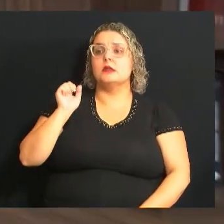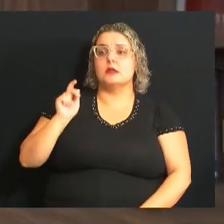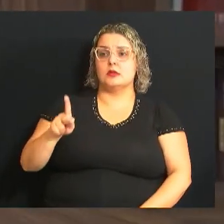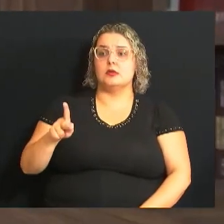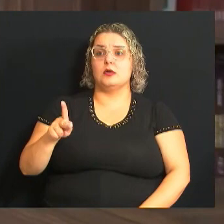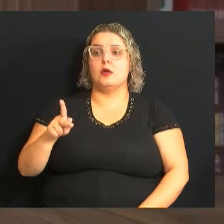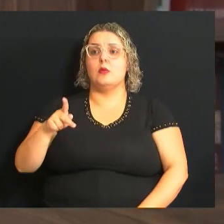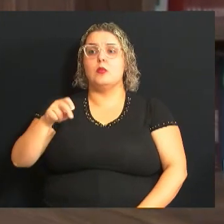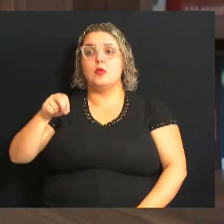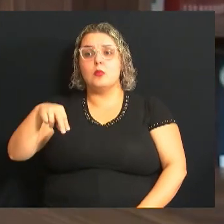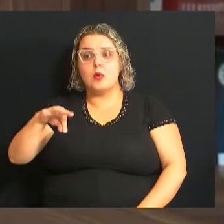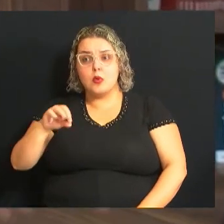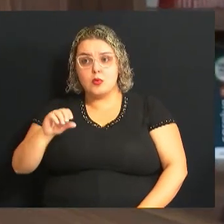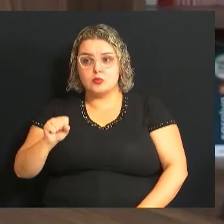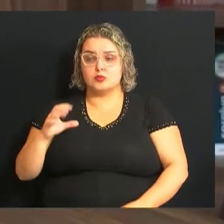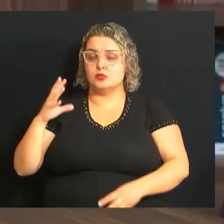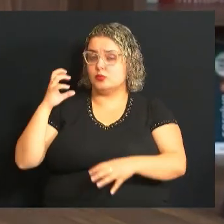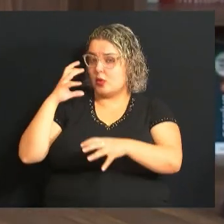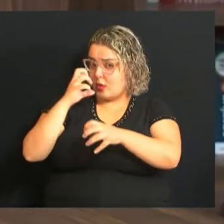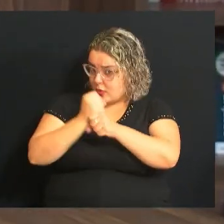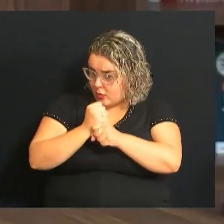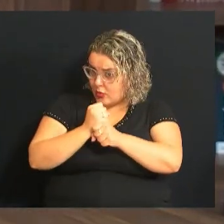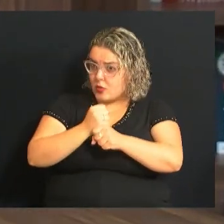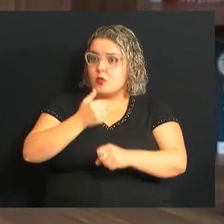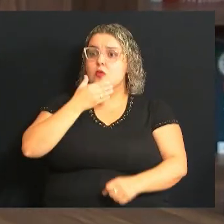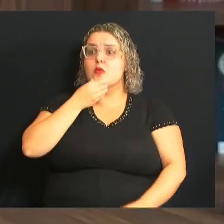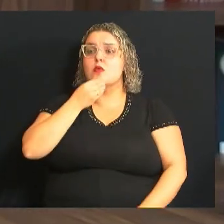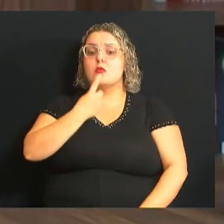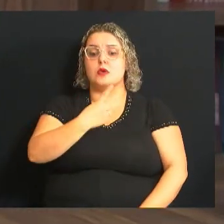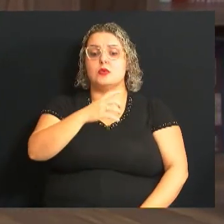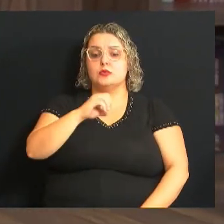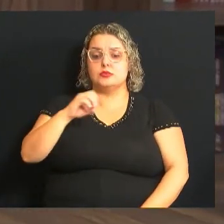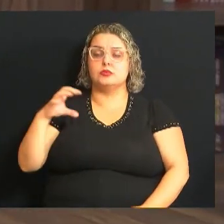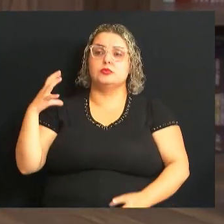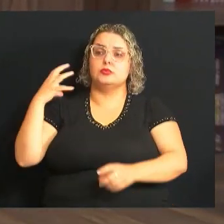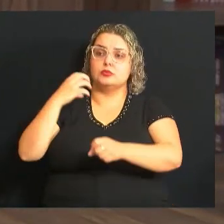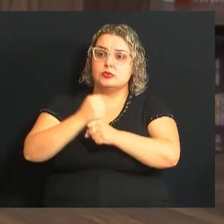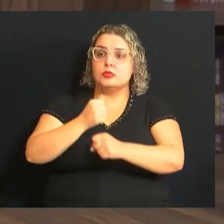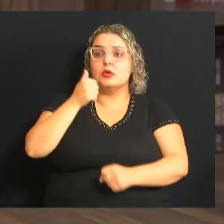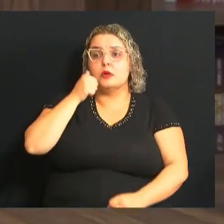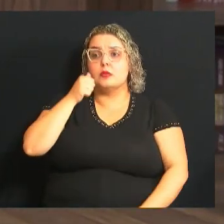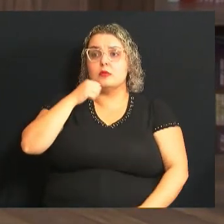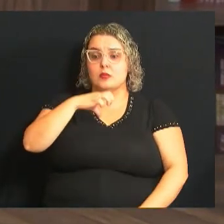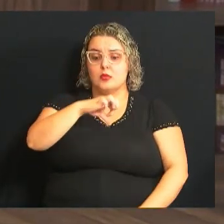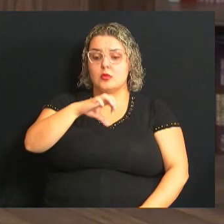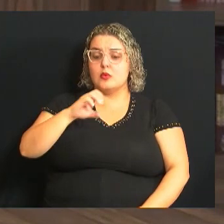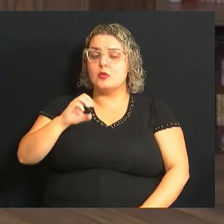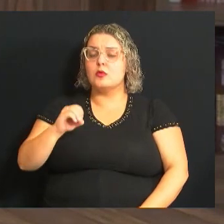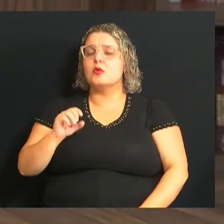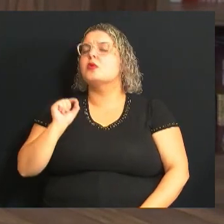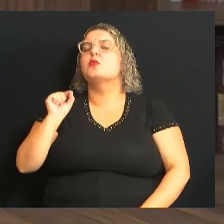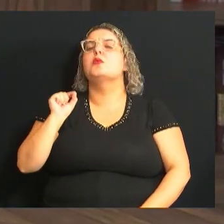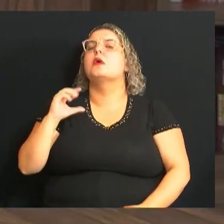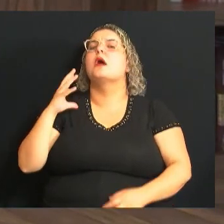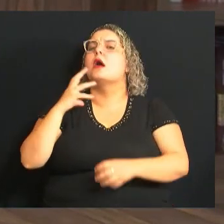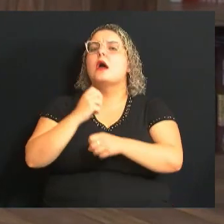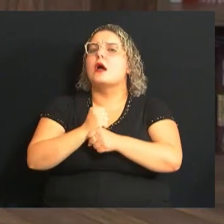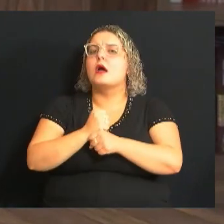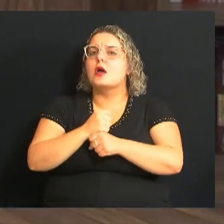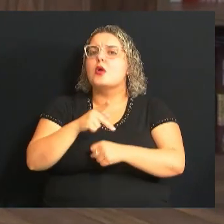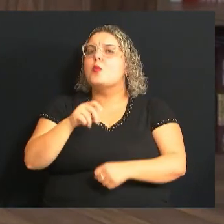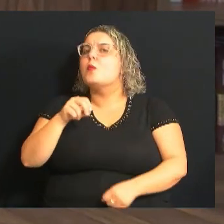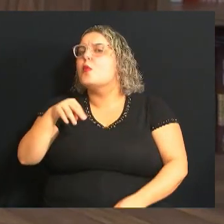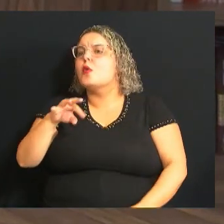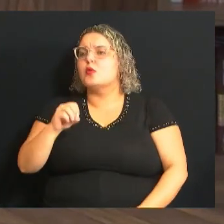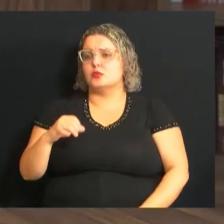pontos, o homem tem que somar 100 pontos e a mulher 90. O que seriam esses pontos? É a somatória da